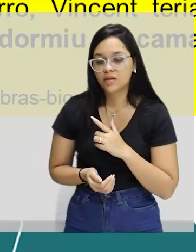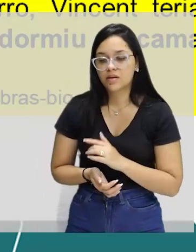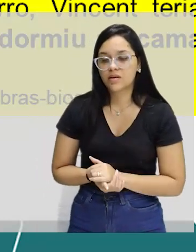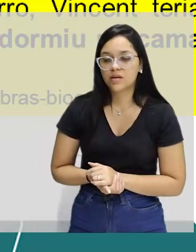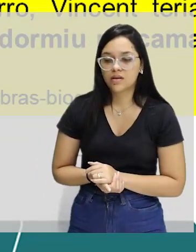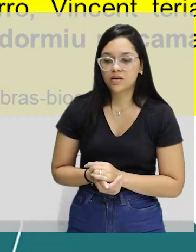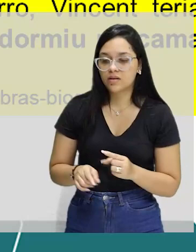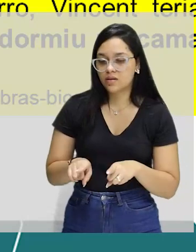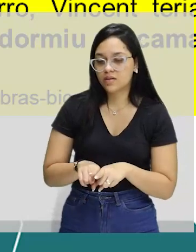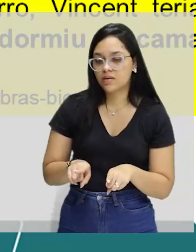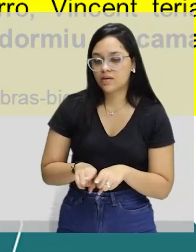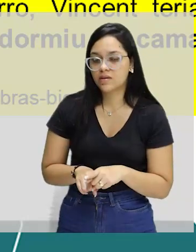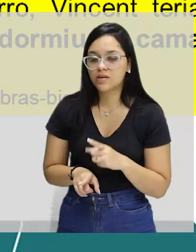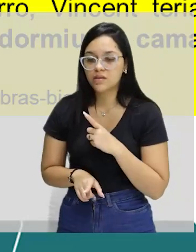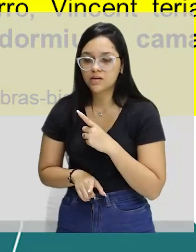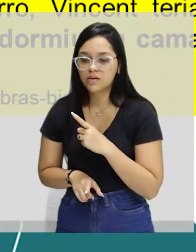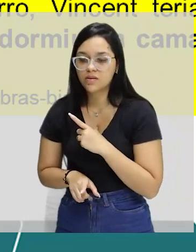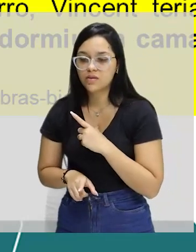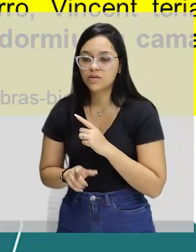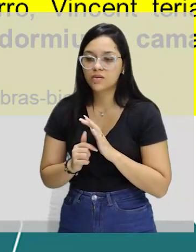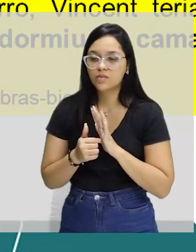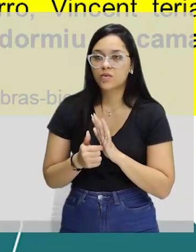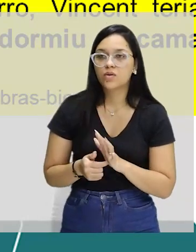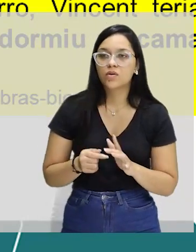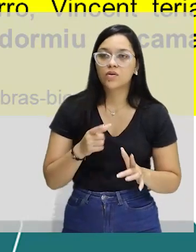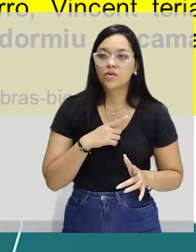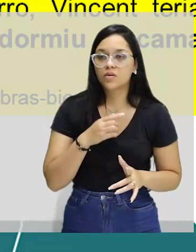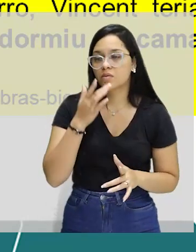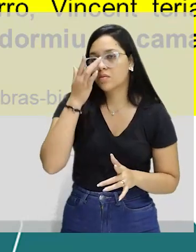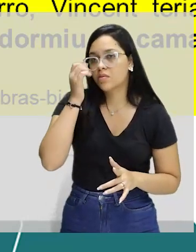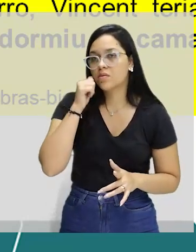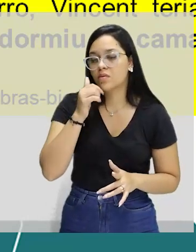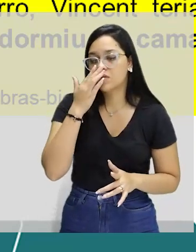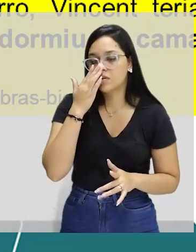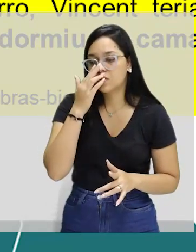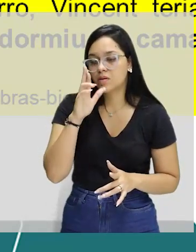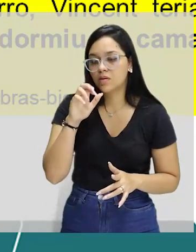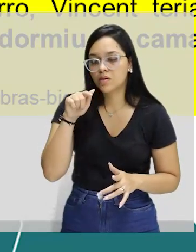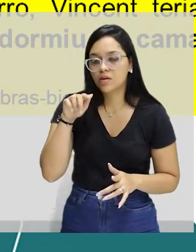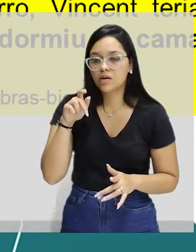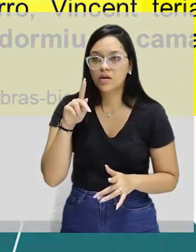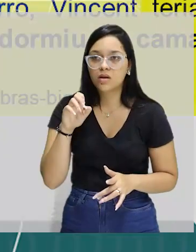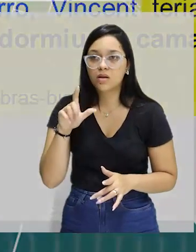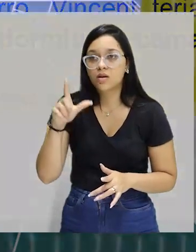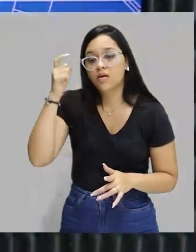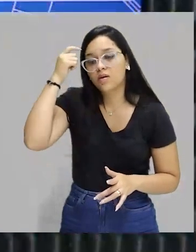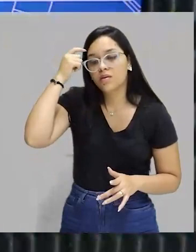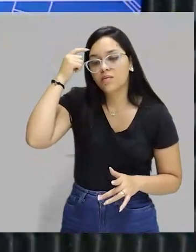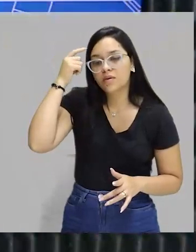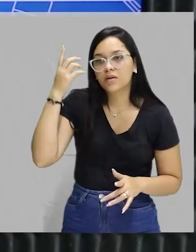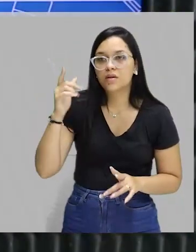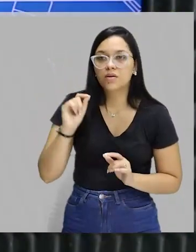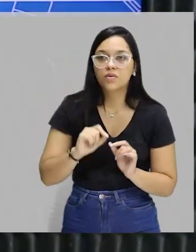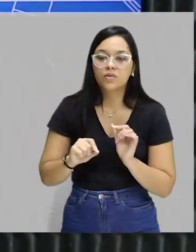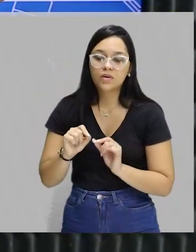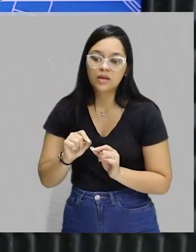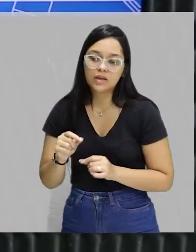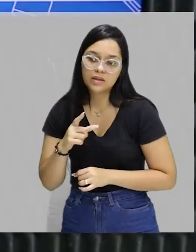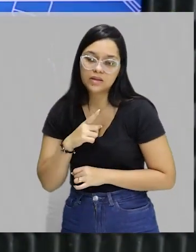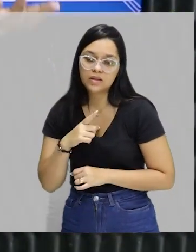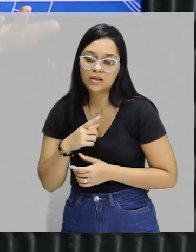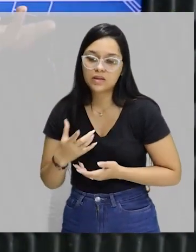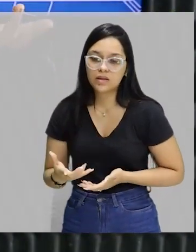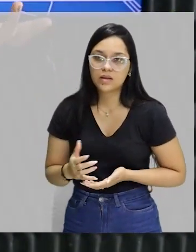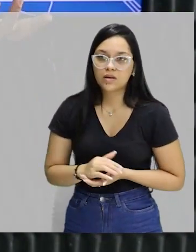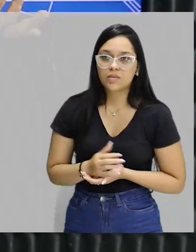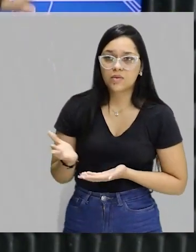que ele colocou a orelha num envelope, numa caixa e mandou para uma prostituta chamada Raquel, e tem gente que diz que foi para